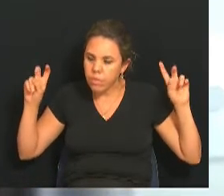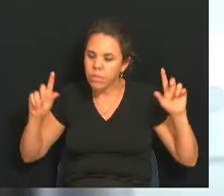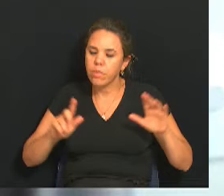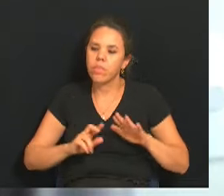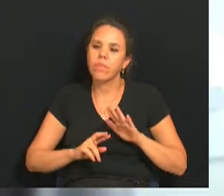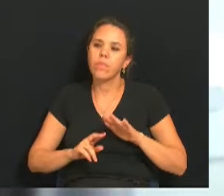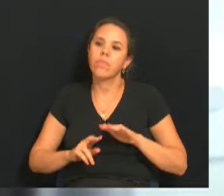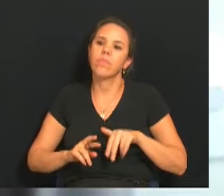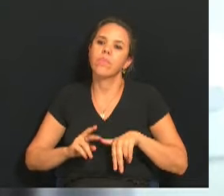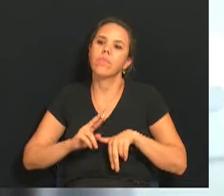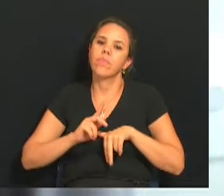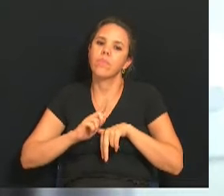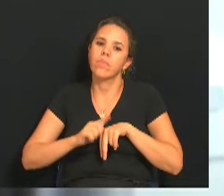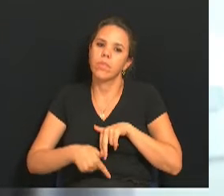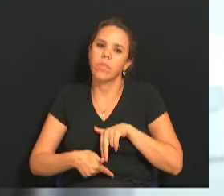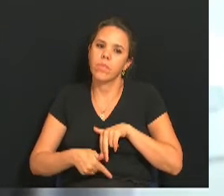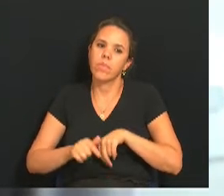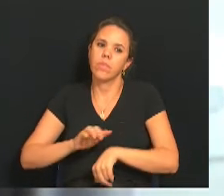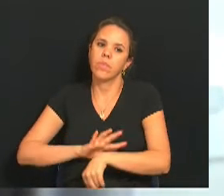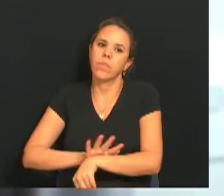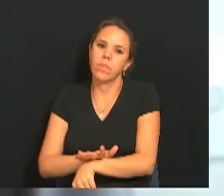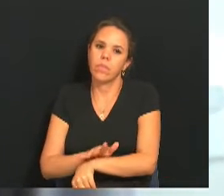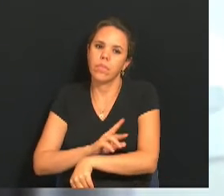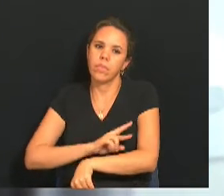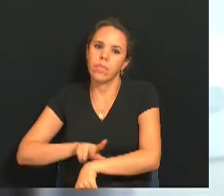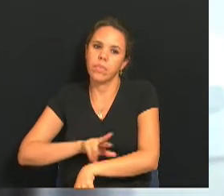questões raciais,